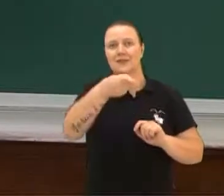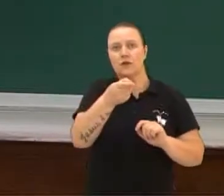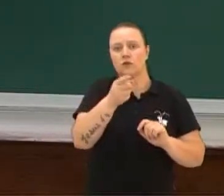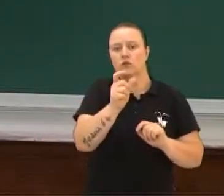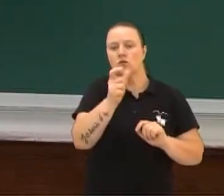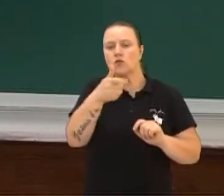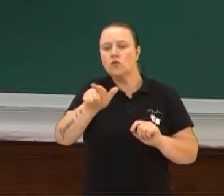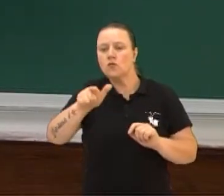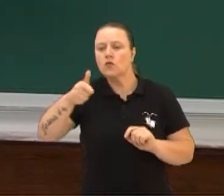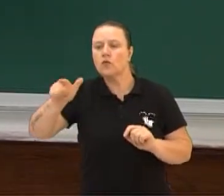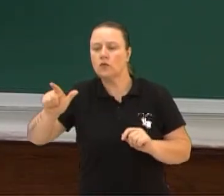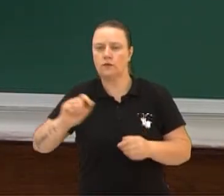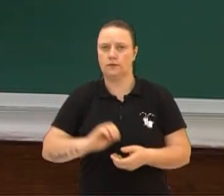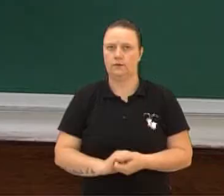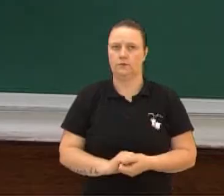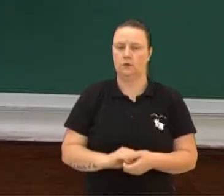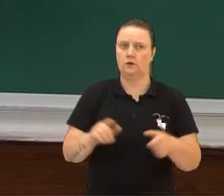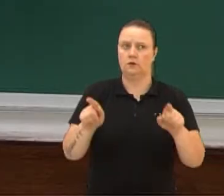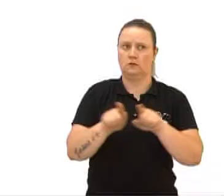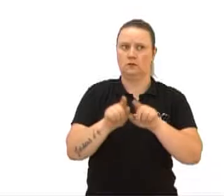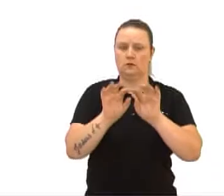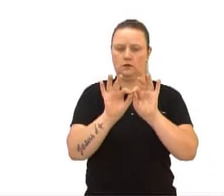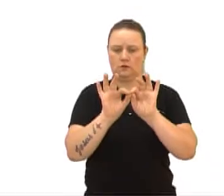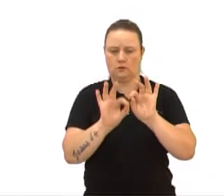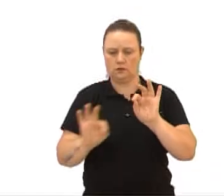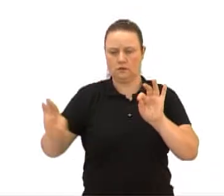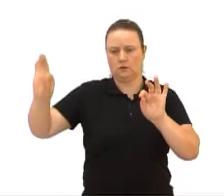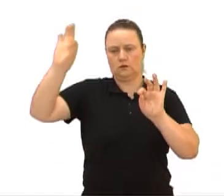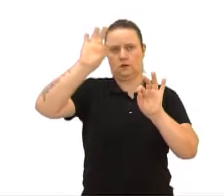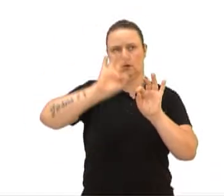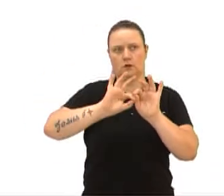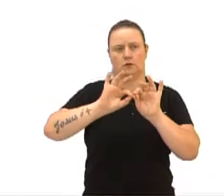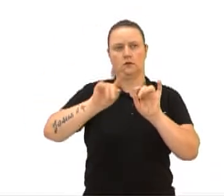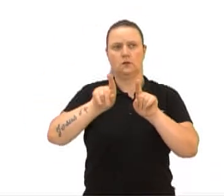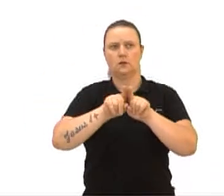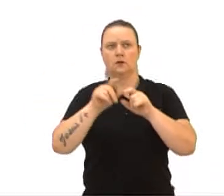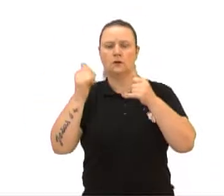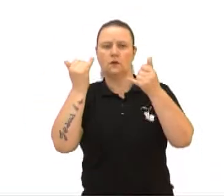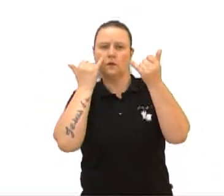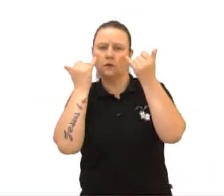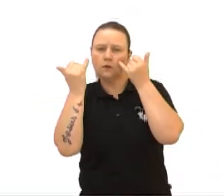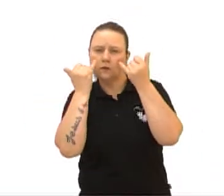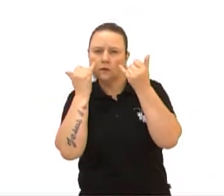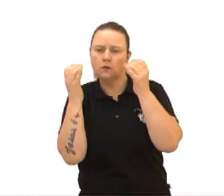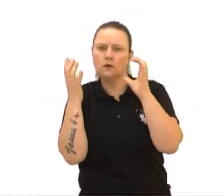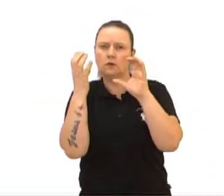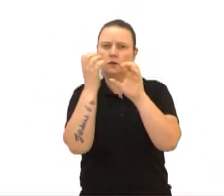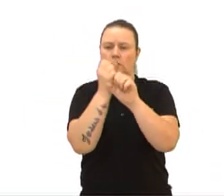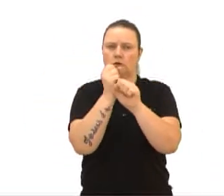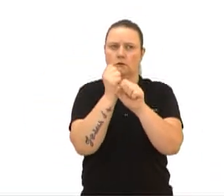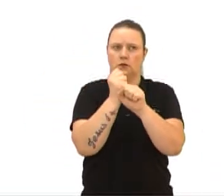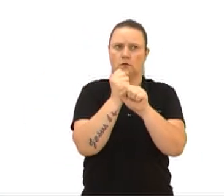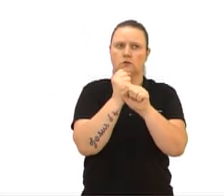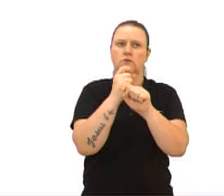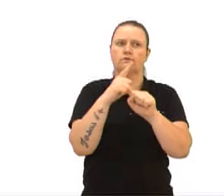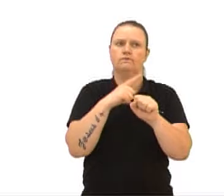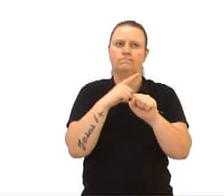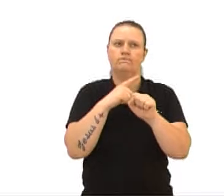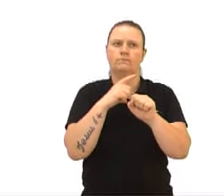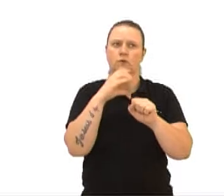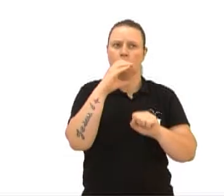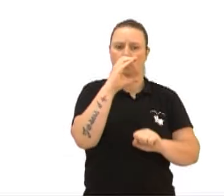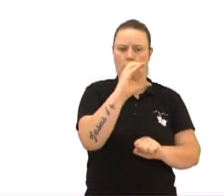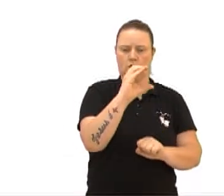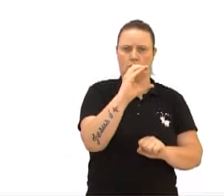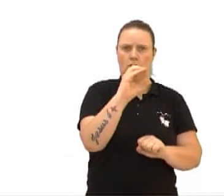nós também temos, então, dentro, né, da circunferência, alguns elementos, né, para a gente depois calcular tanto o comprimento quanto a área, né?